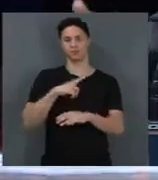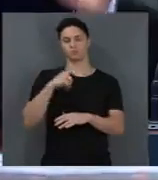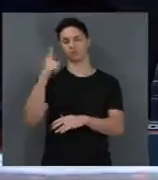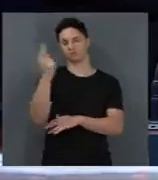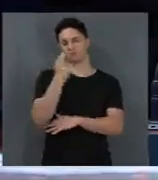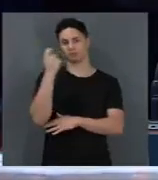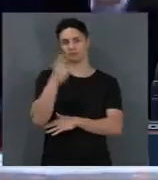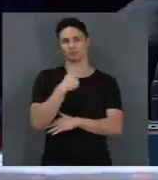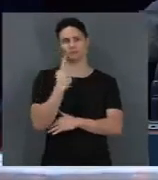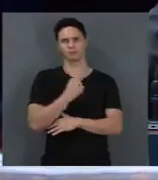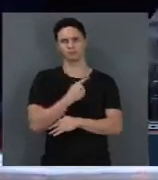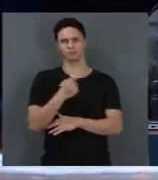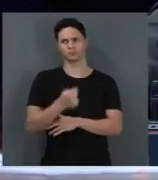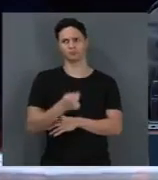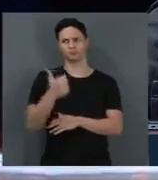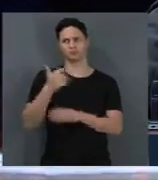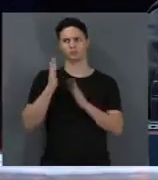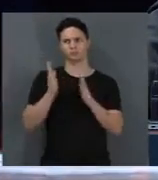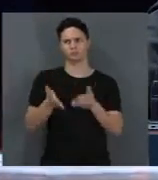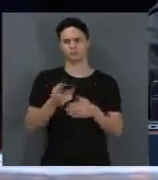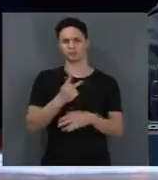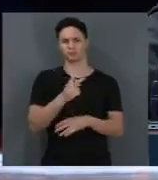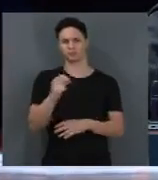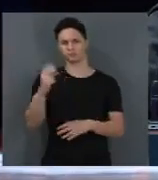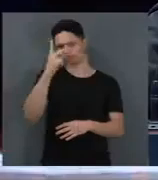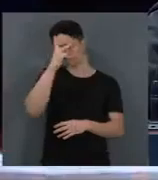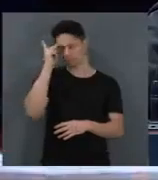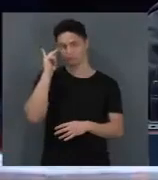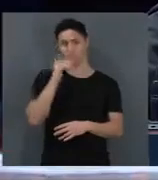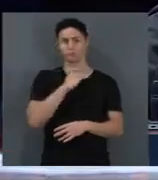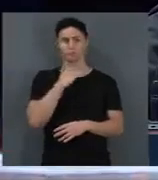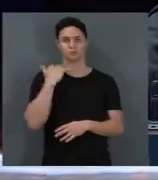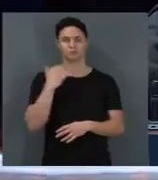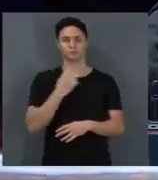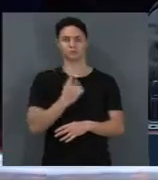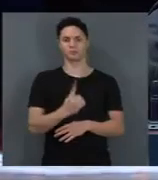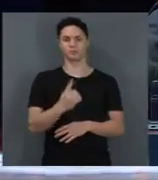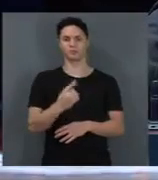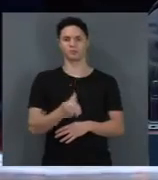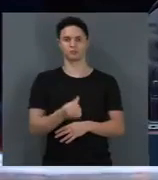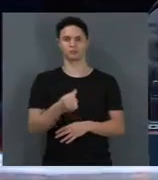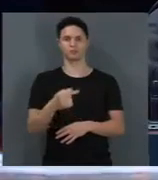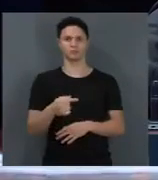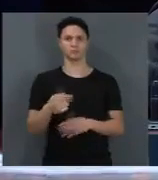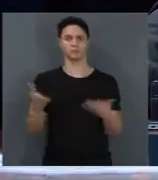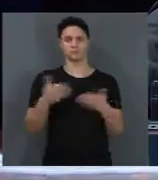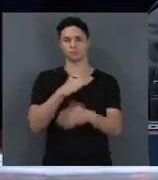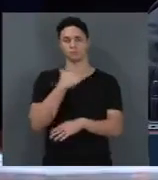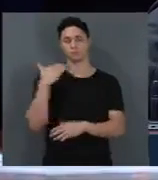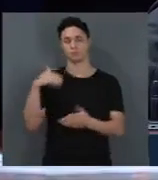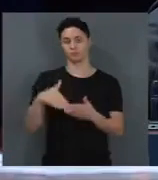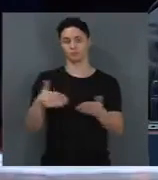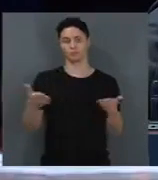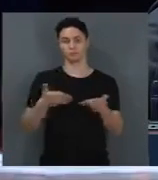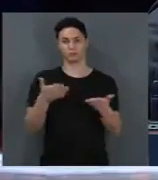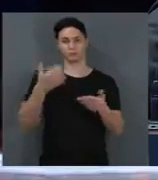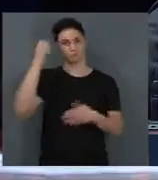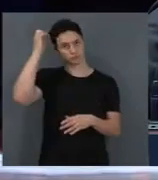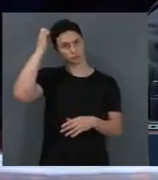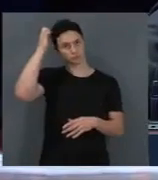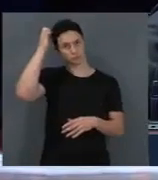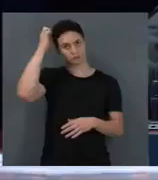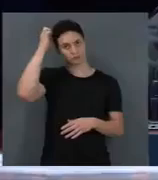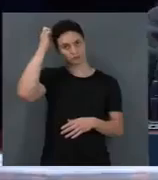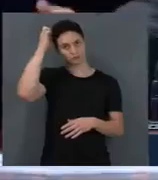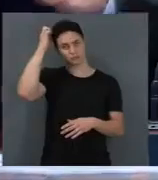estão quase em 200 pessoas que morreram, está 177 que morreram até o momento. E, como